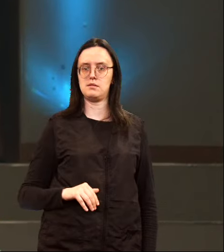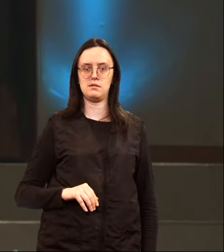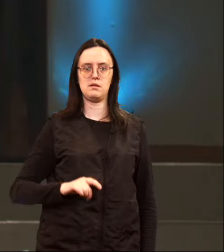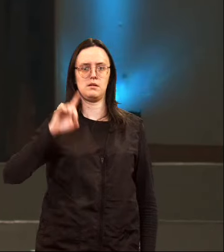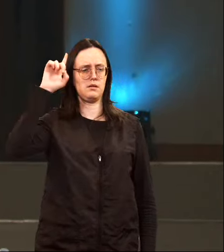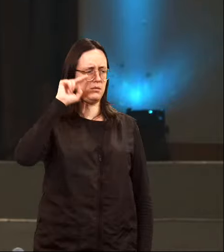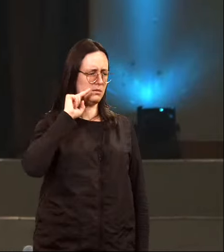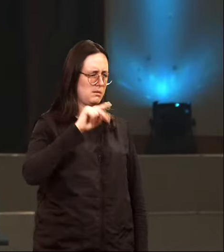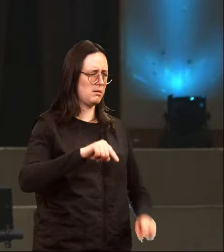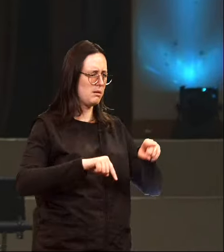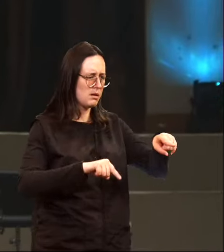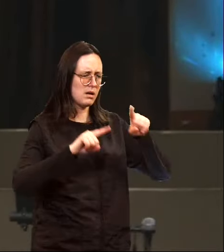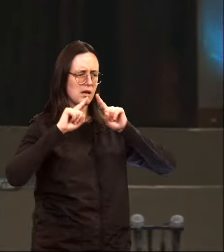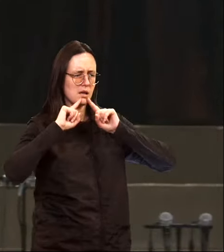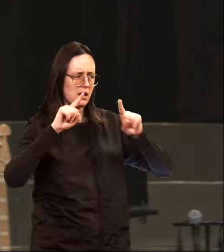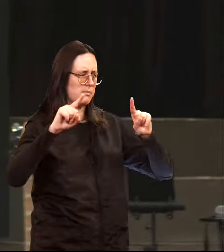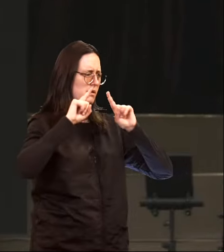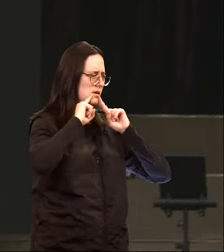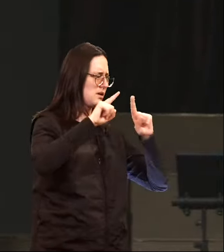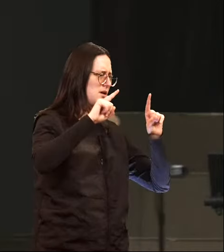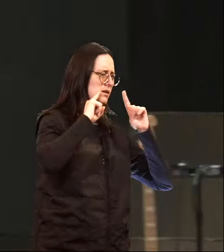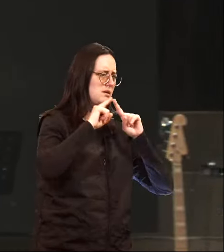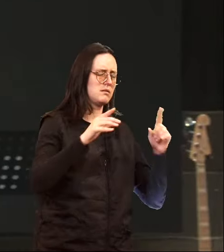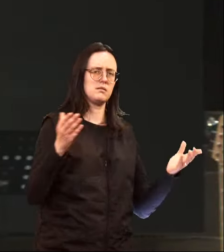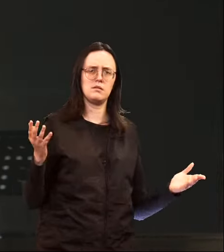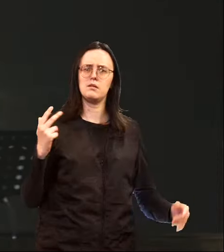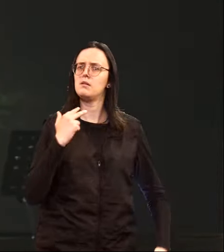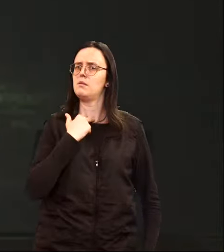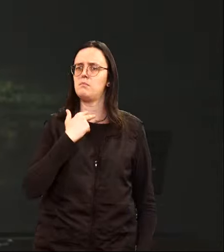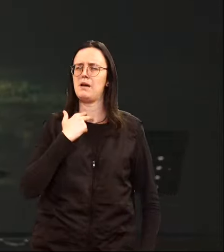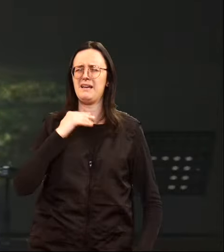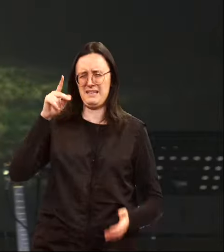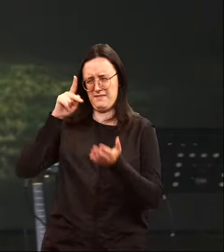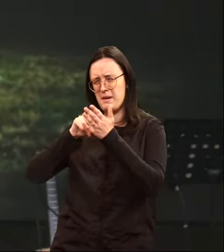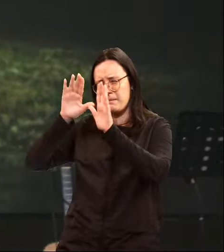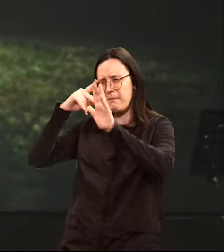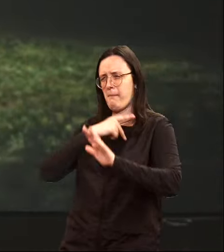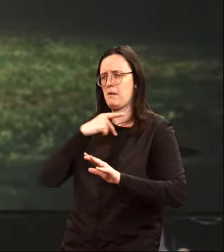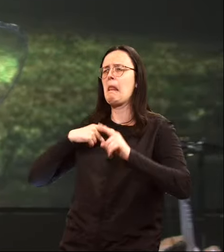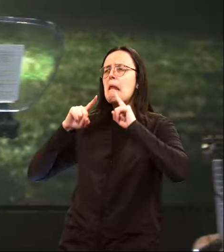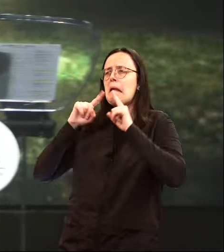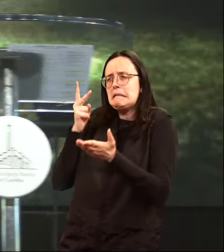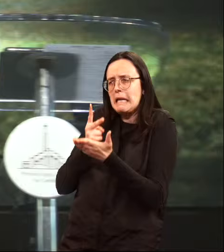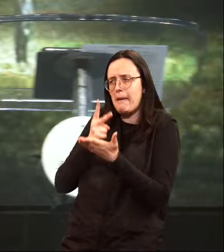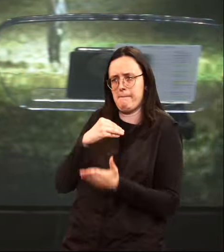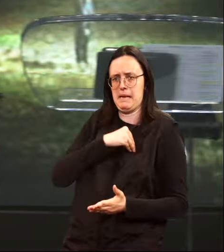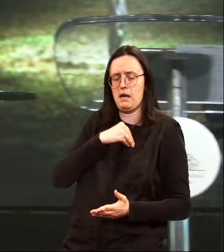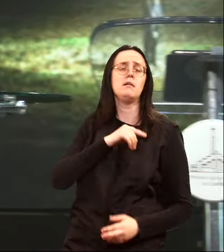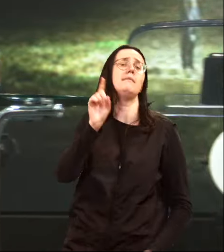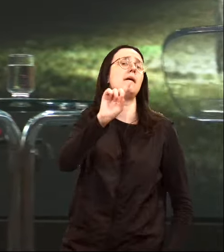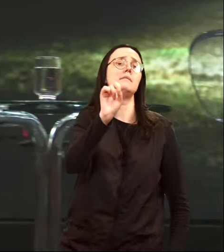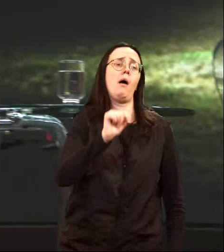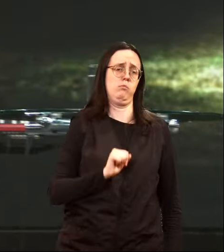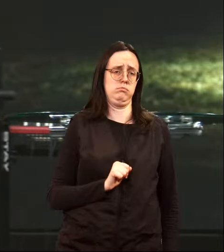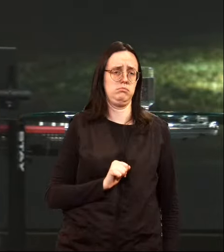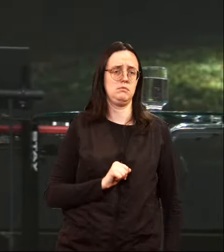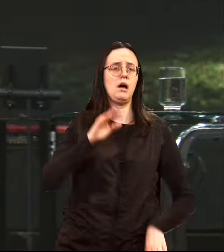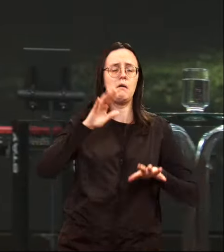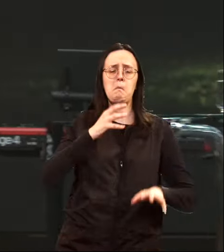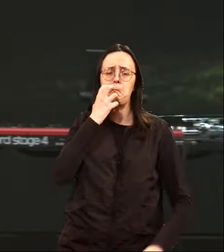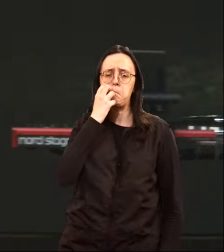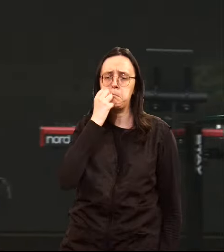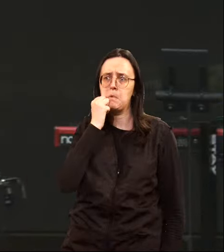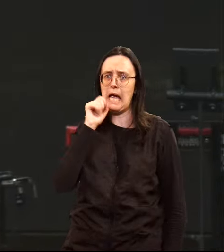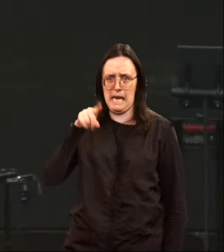queixas. Pastor, toda queixa é pecado? Não. Todo lamento é